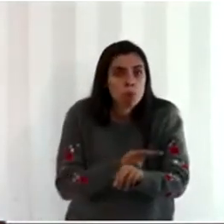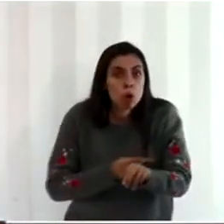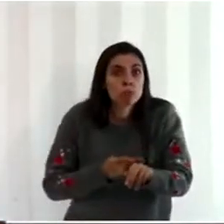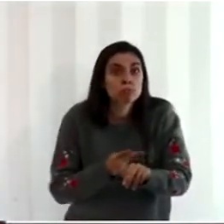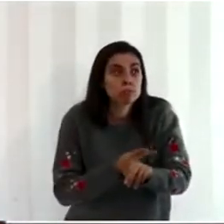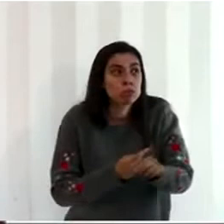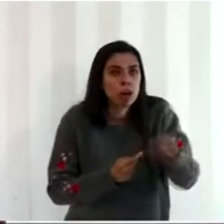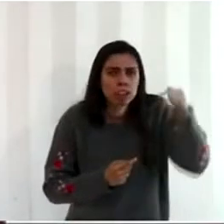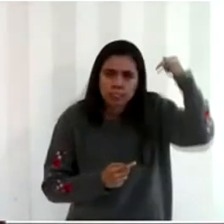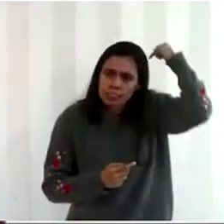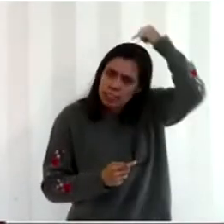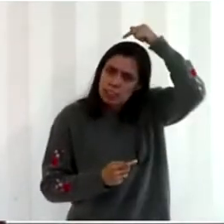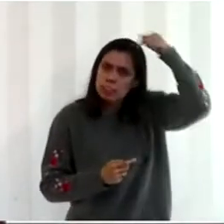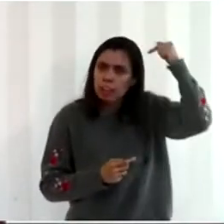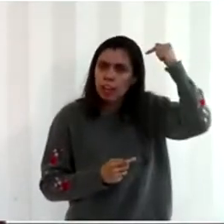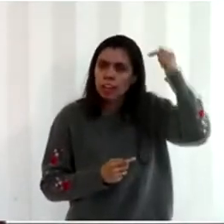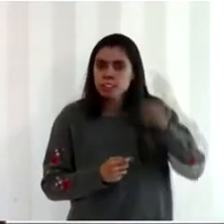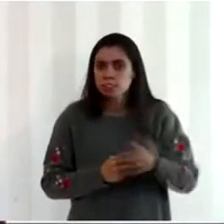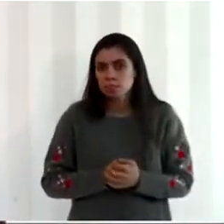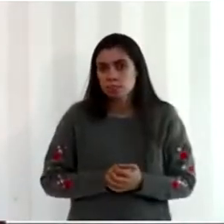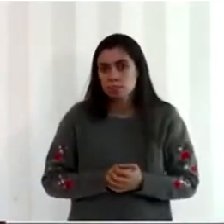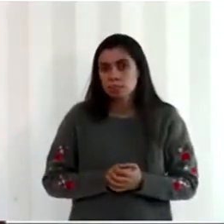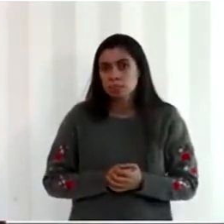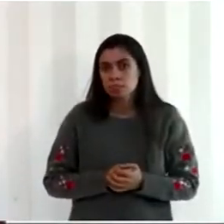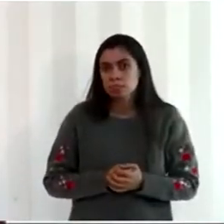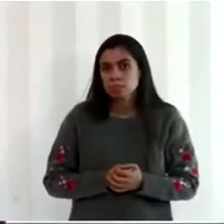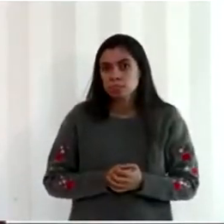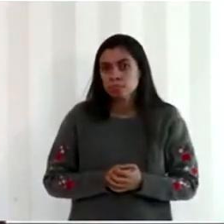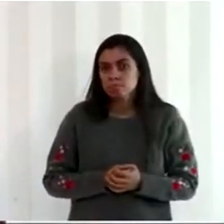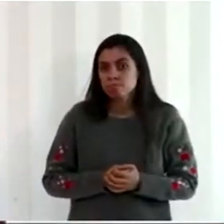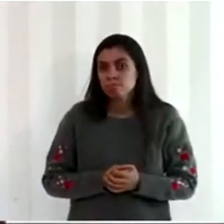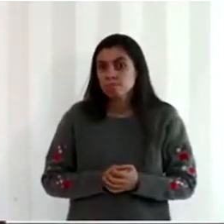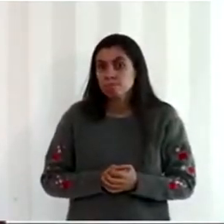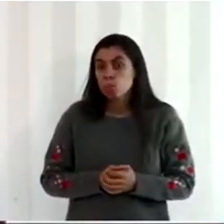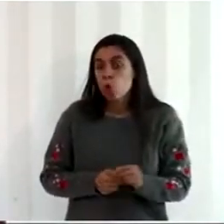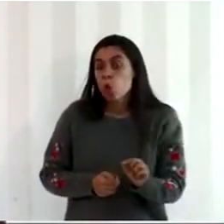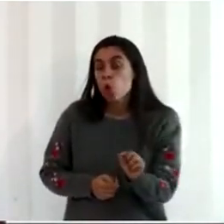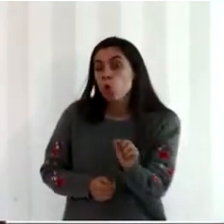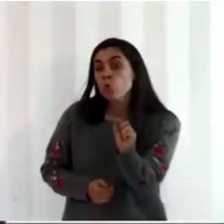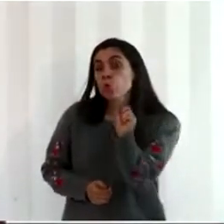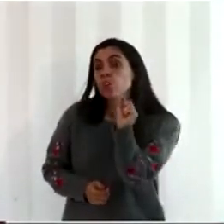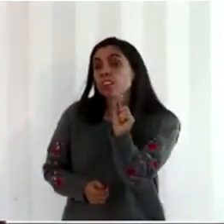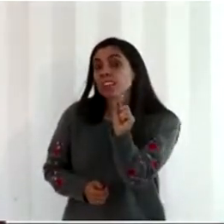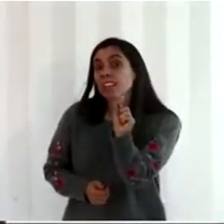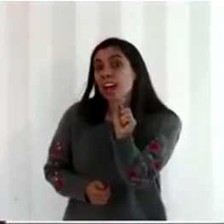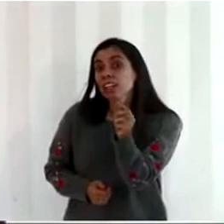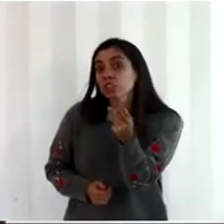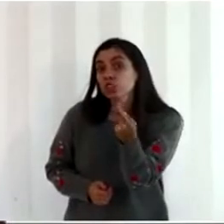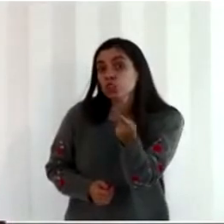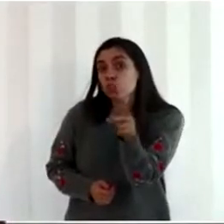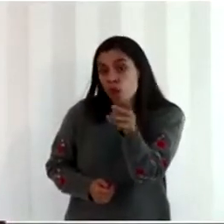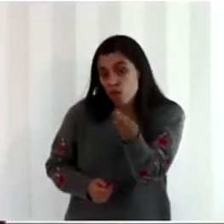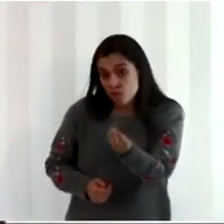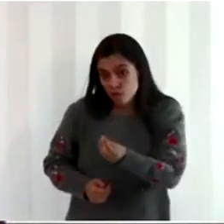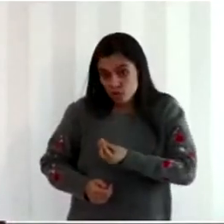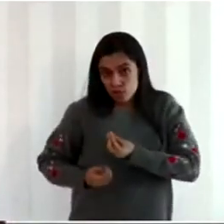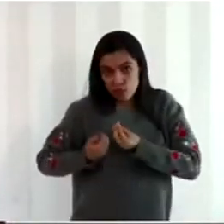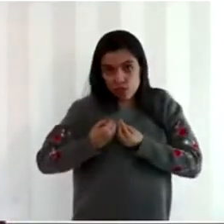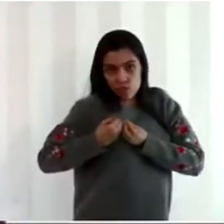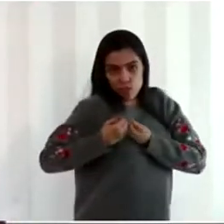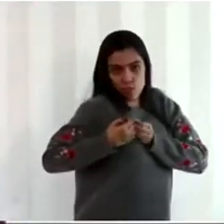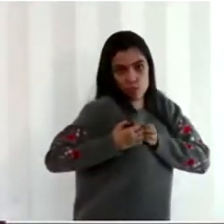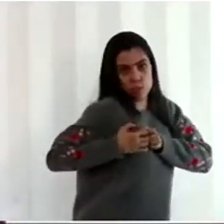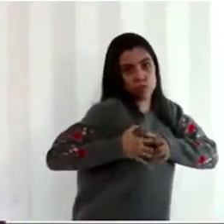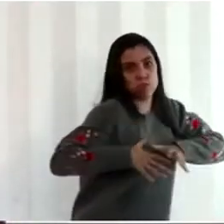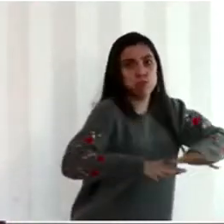O que é que você tem compartilhado com o seu viver nesse tempo presente? É verdade que andamos num mundo tenebroso, num mundo